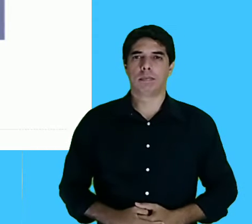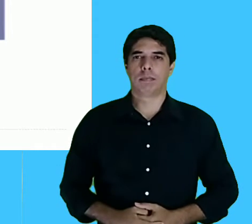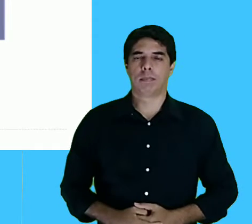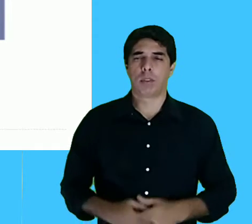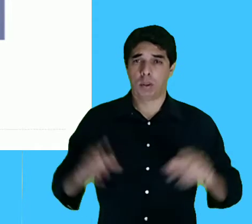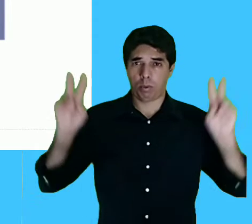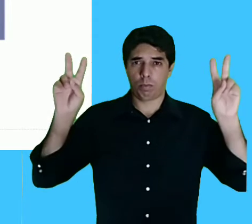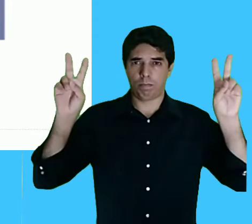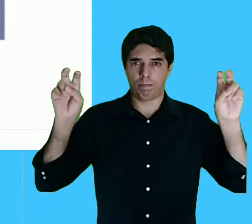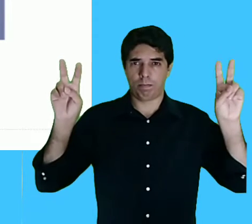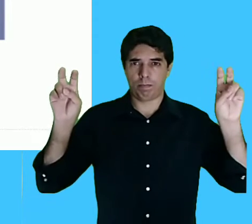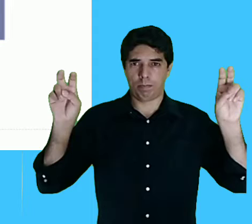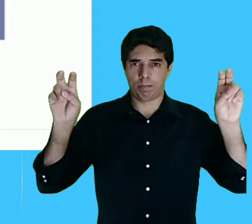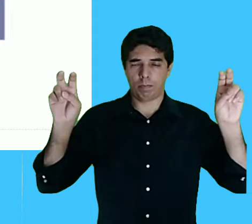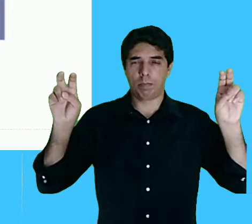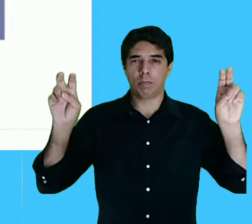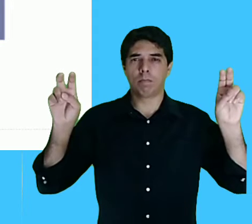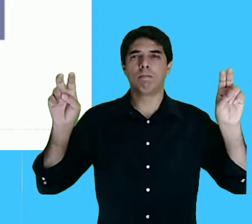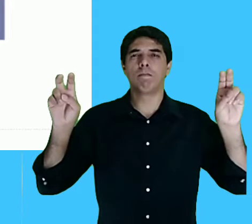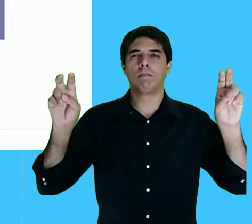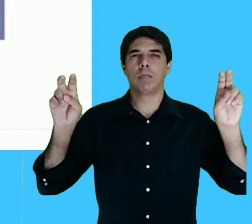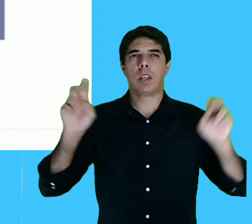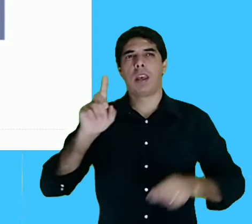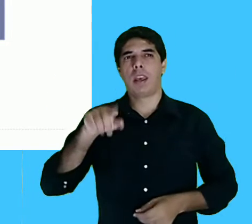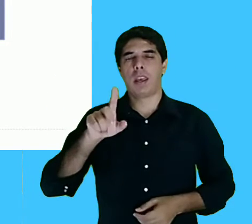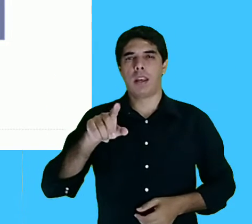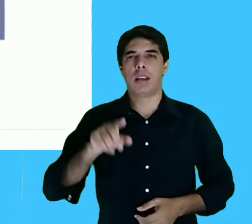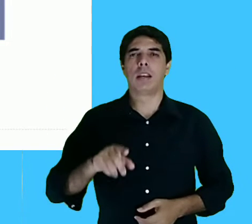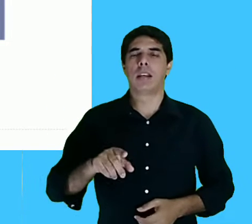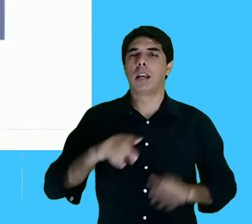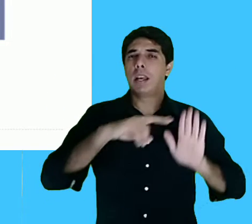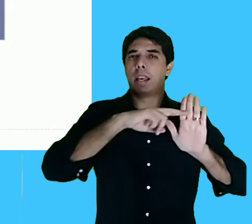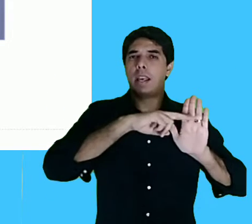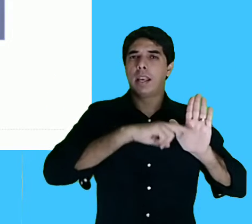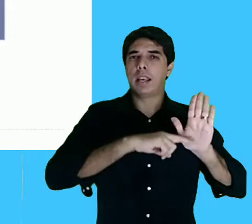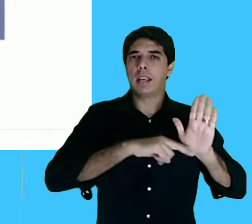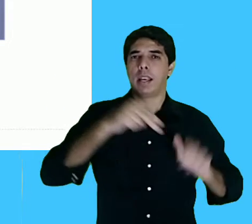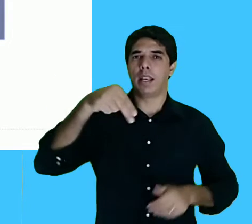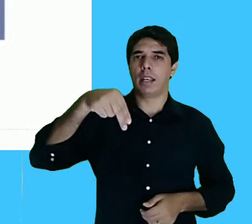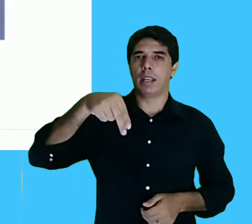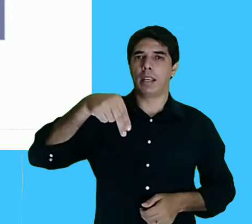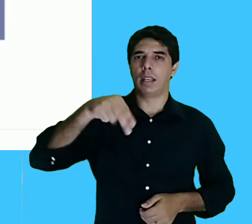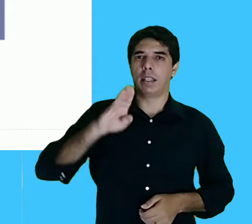O assunto que nós vamos trabalhar nessa videoaula é a NBR